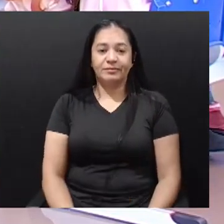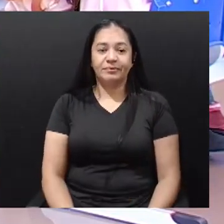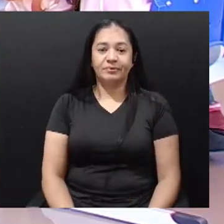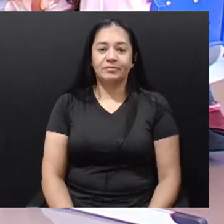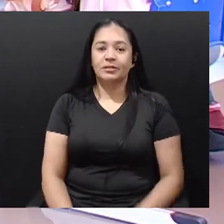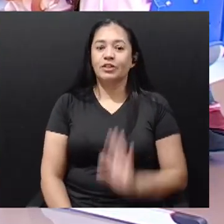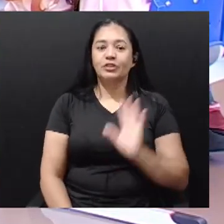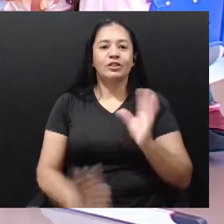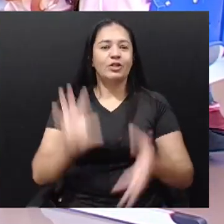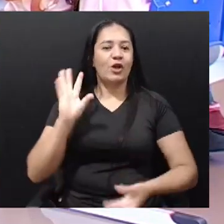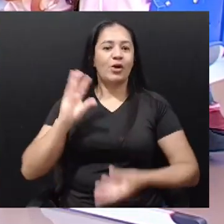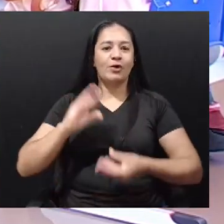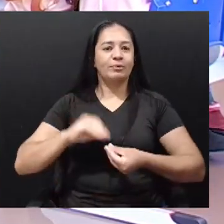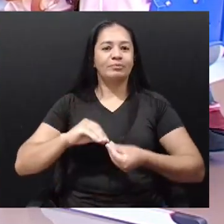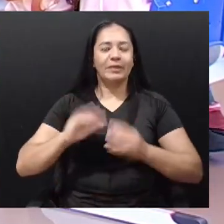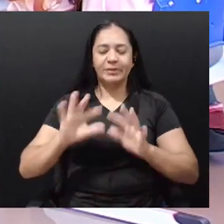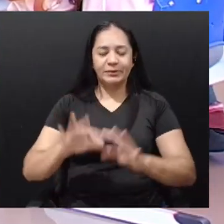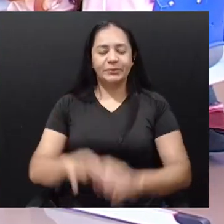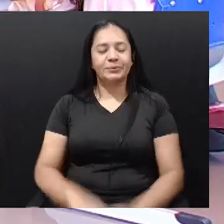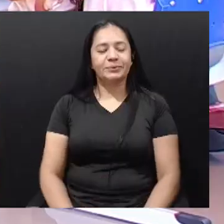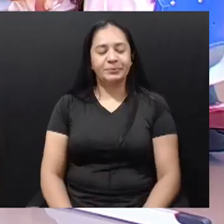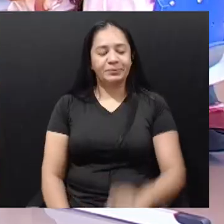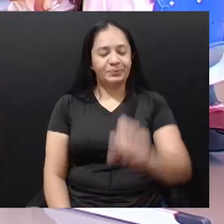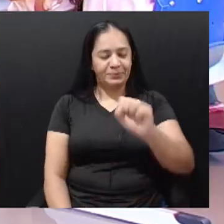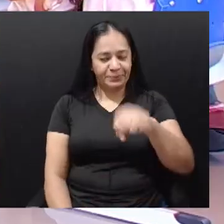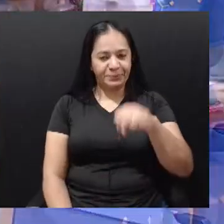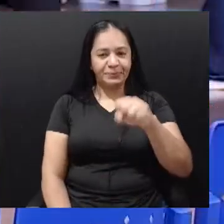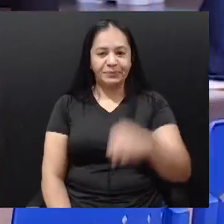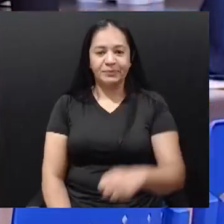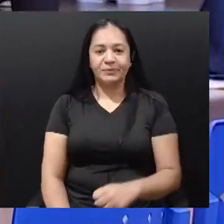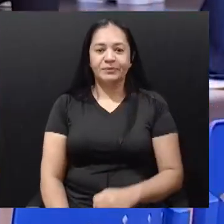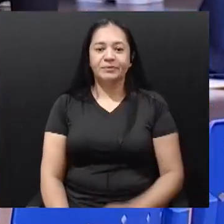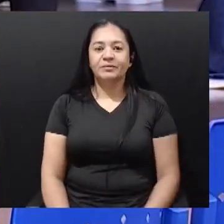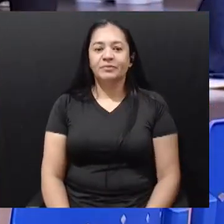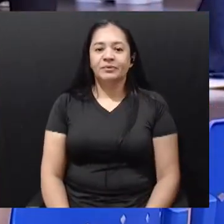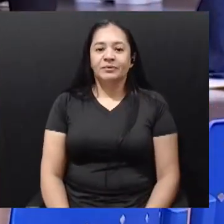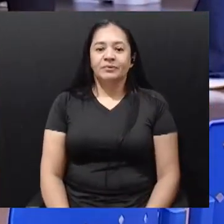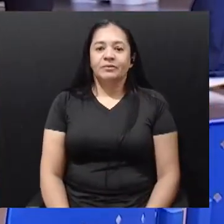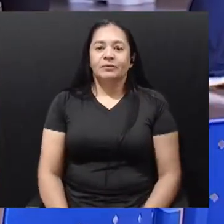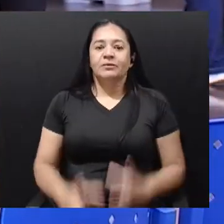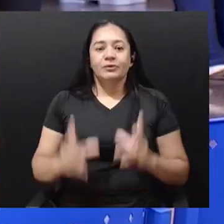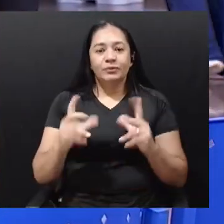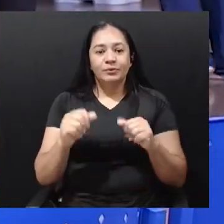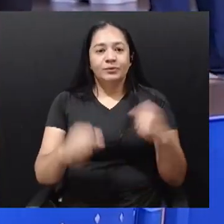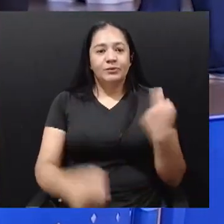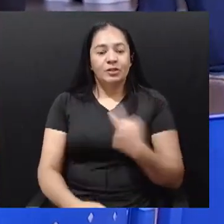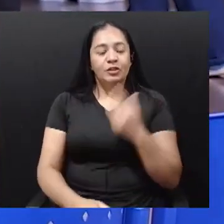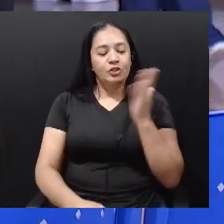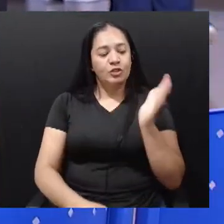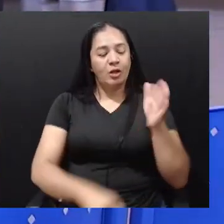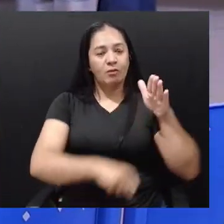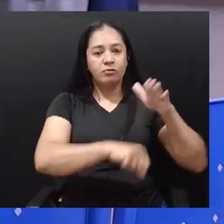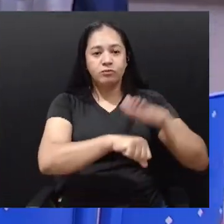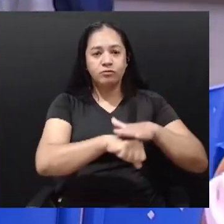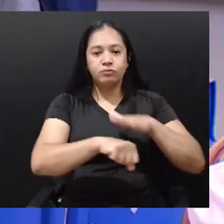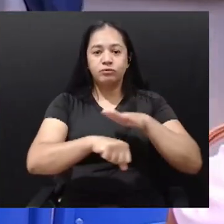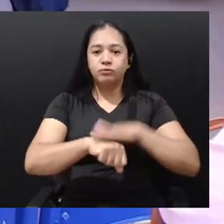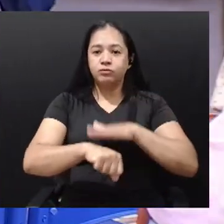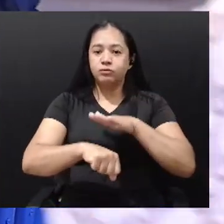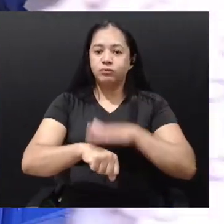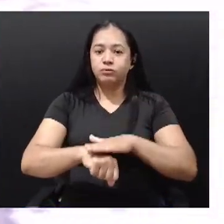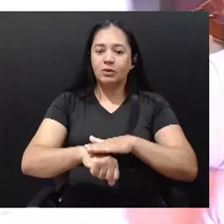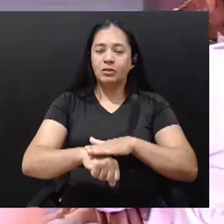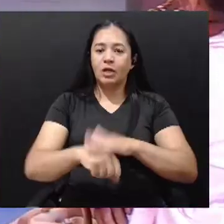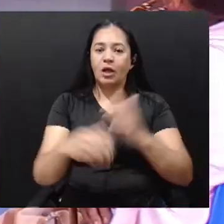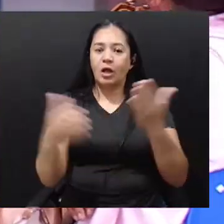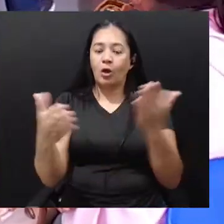resumidíssimo, é bem isso, né? Isso, é um resumo de tudo que a gente tem feito, não só neste mês,